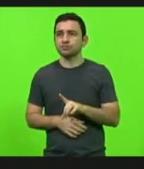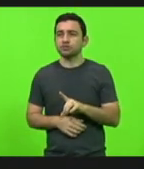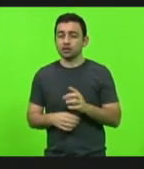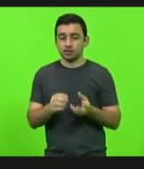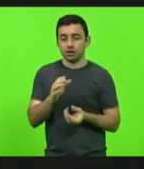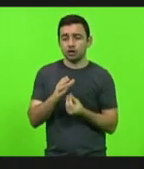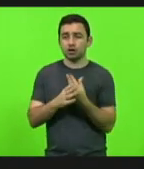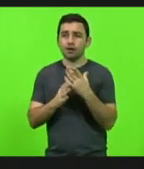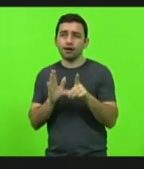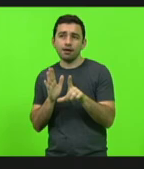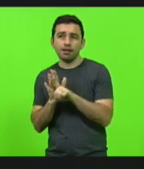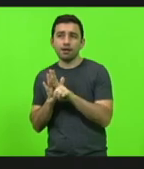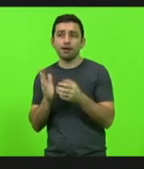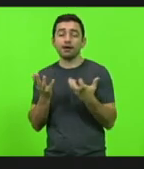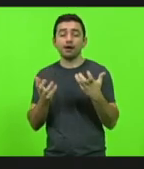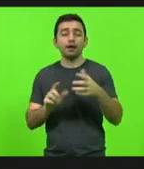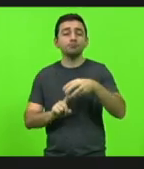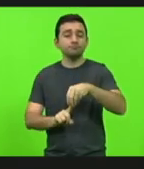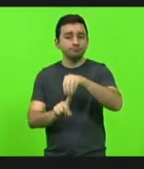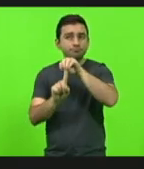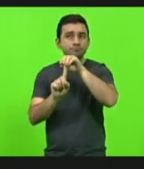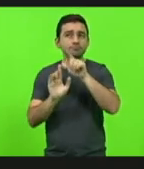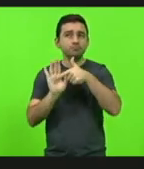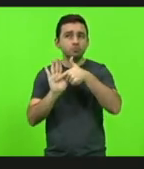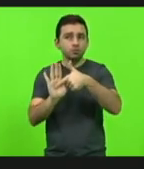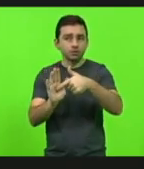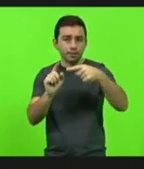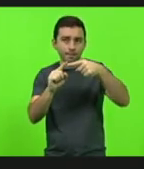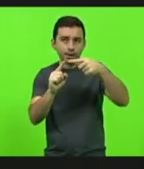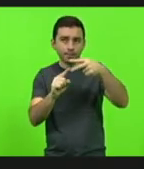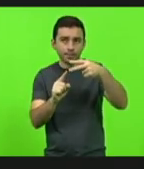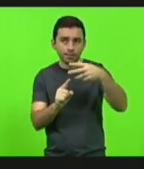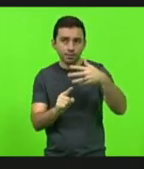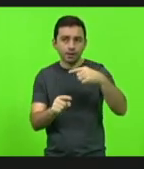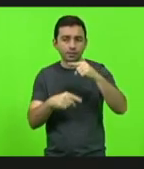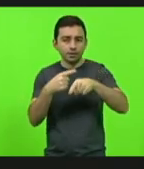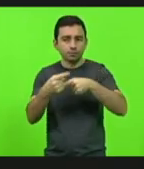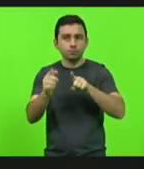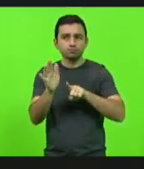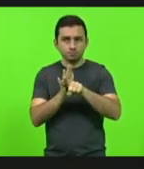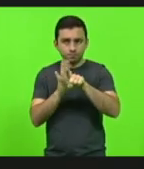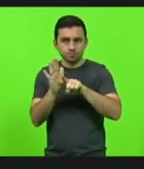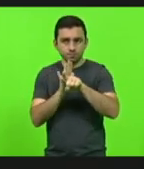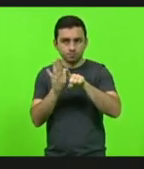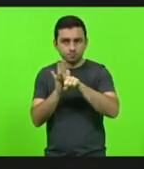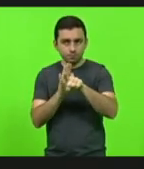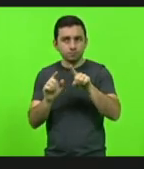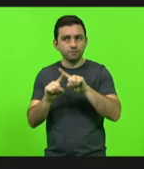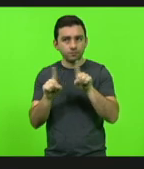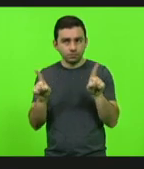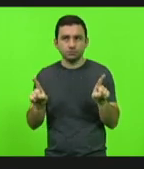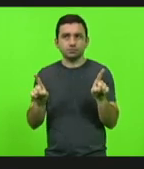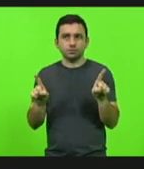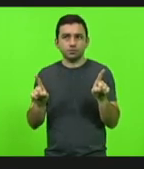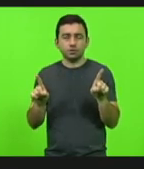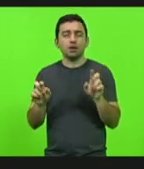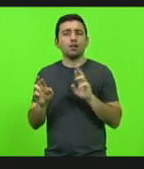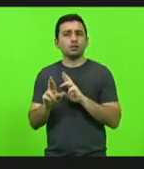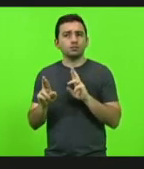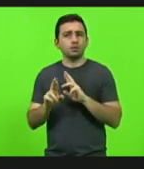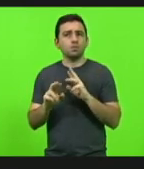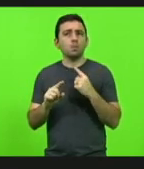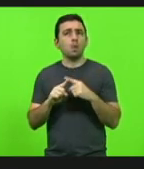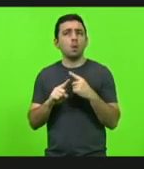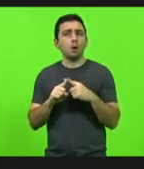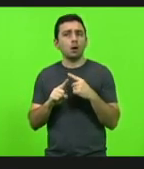algumas vezes eu tenho você destacar algumas vezes e depois eu gostei de fazer algum questionamento com relação a isso né o porquê que de